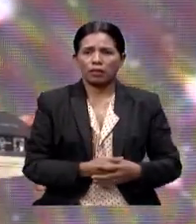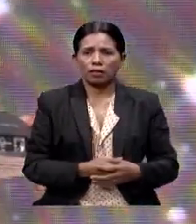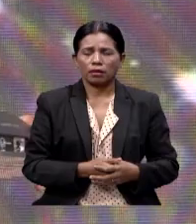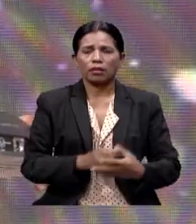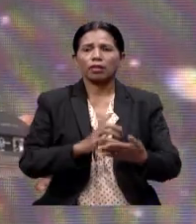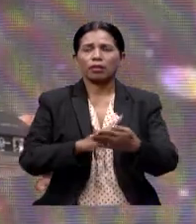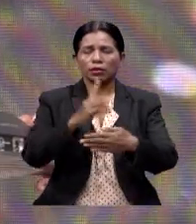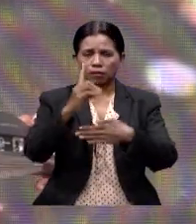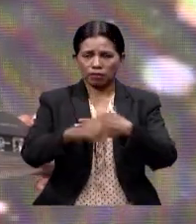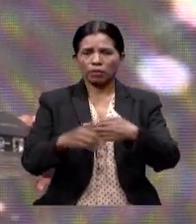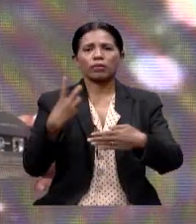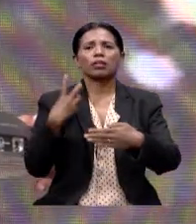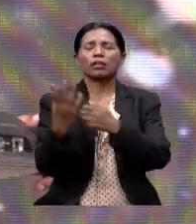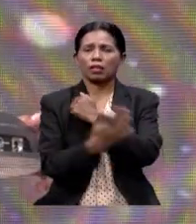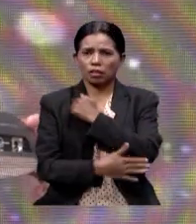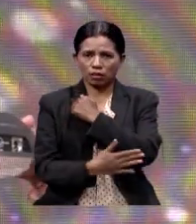desenvolve de Nirvani.